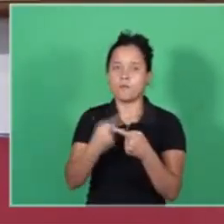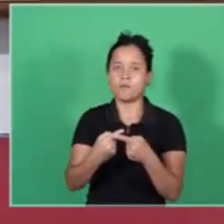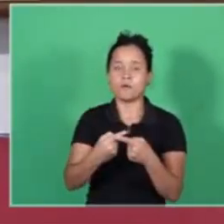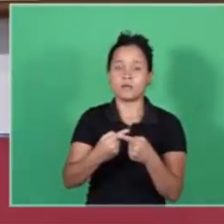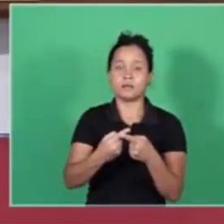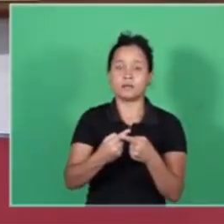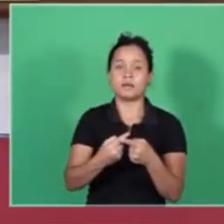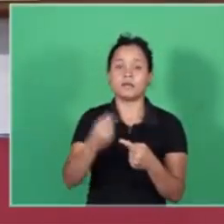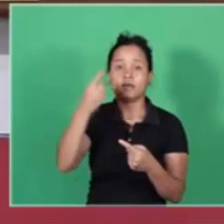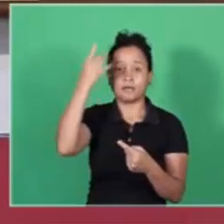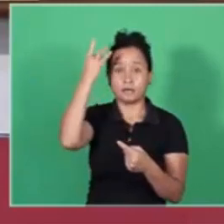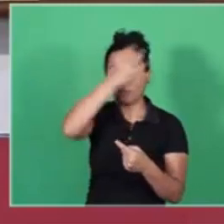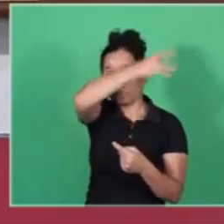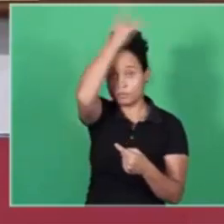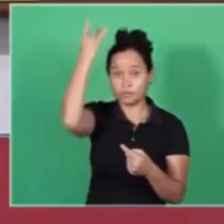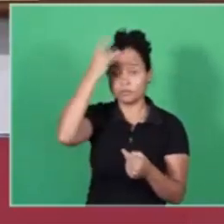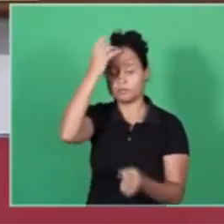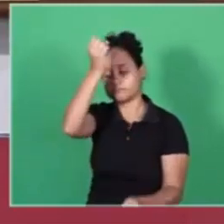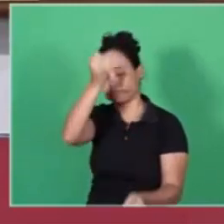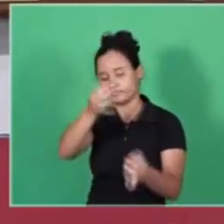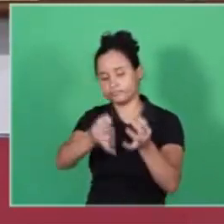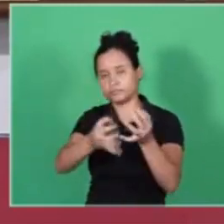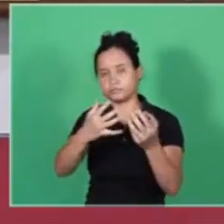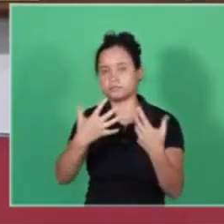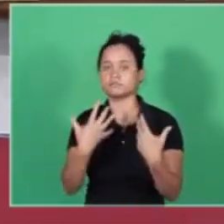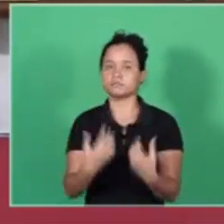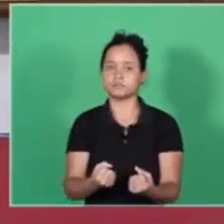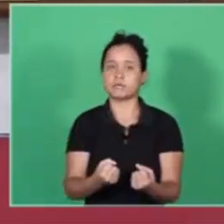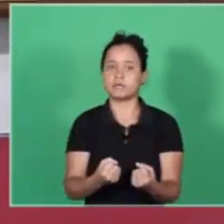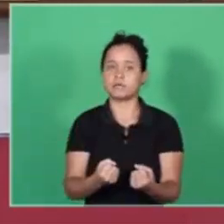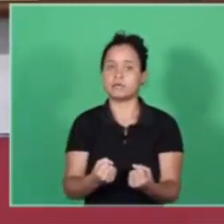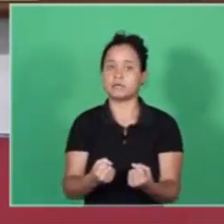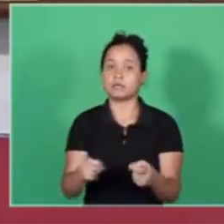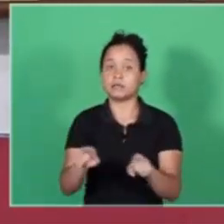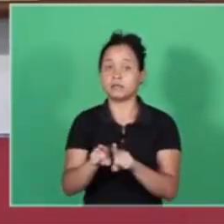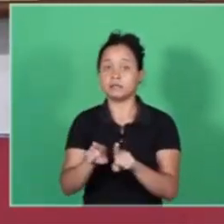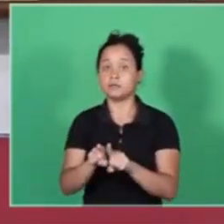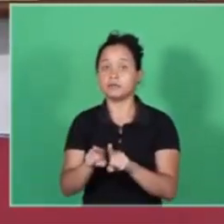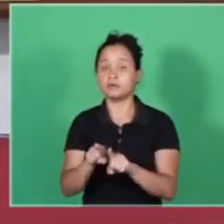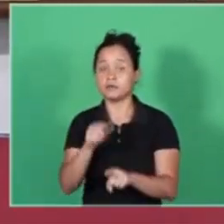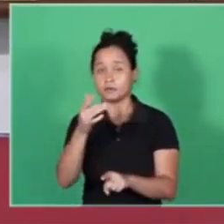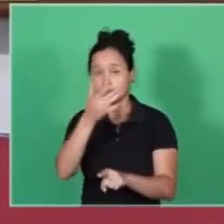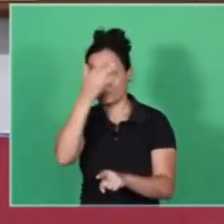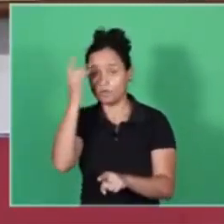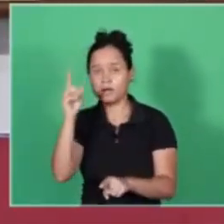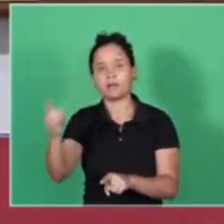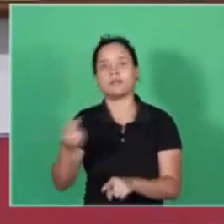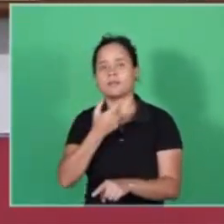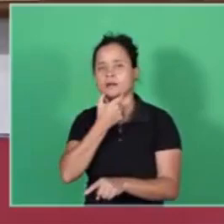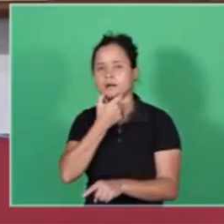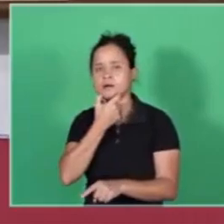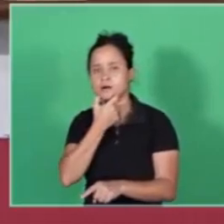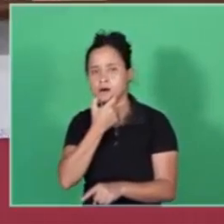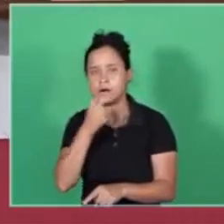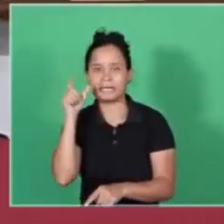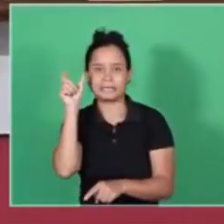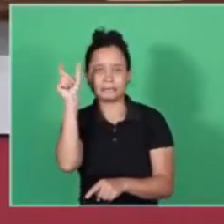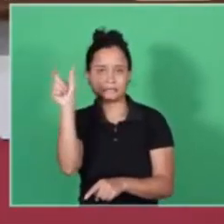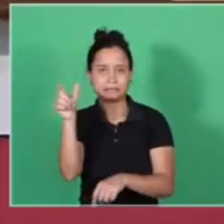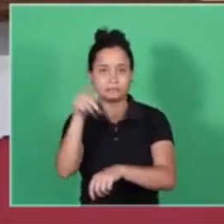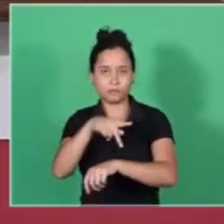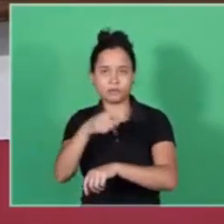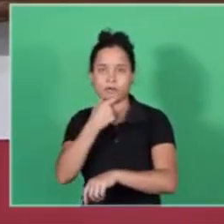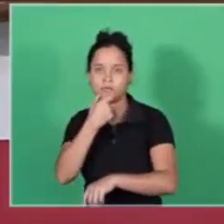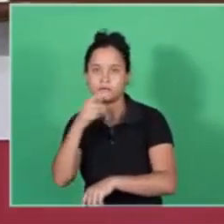Os deístas lá da Inglaterra, de Oxford, de Cambridge, se levantaram. Teve um que escreveu um